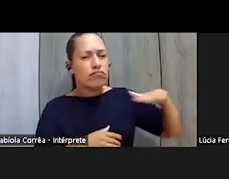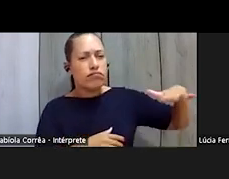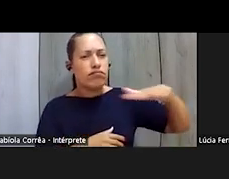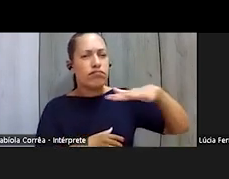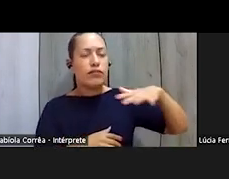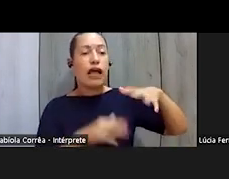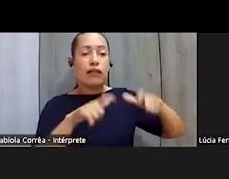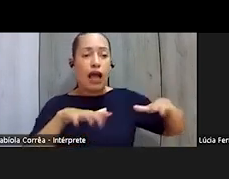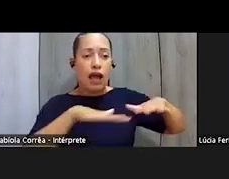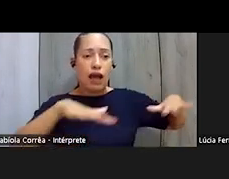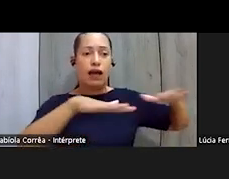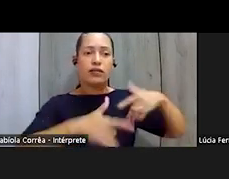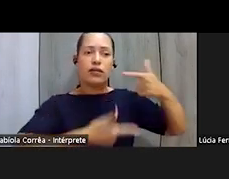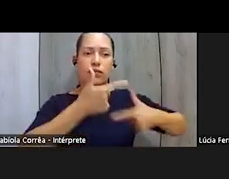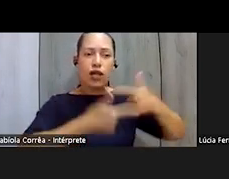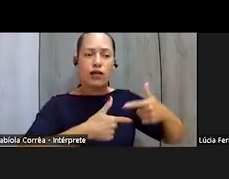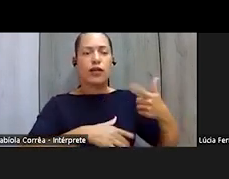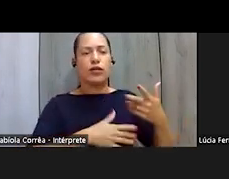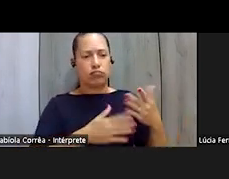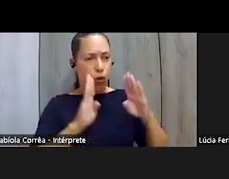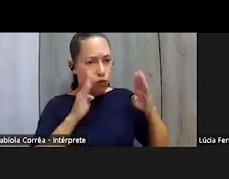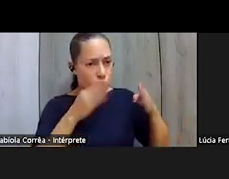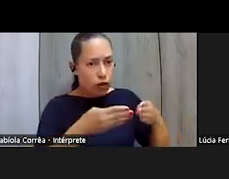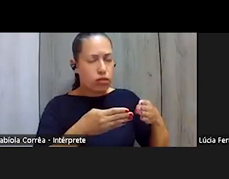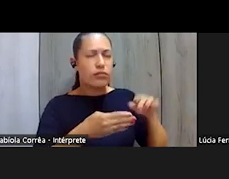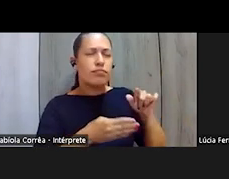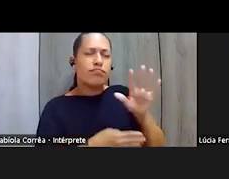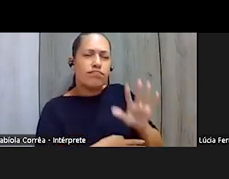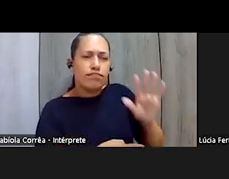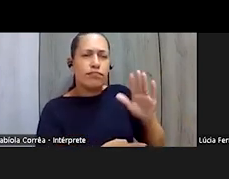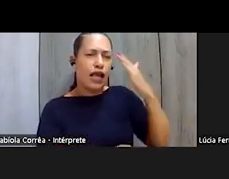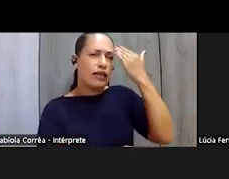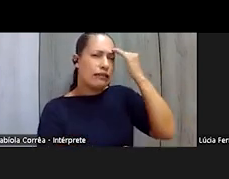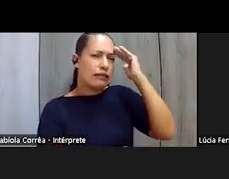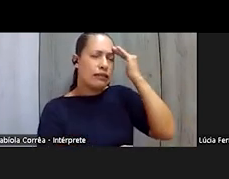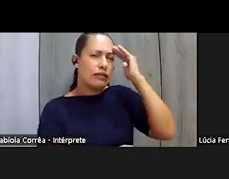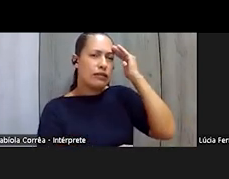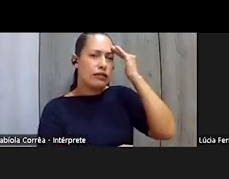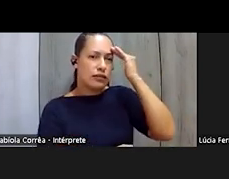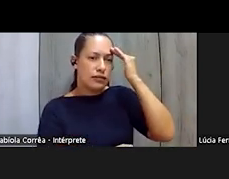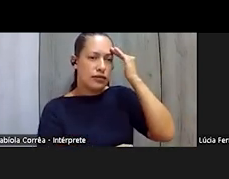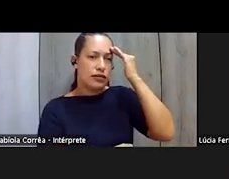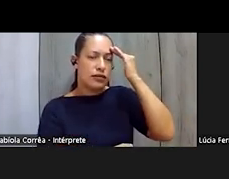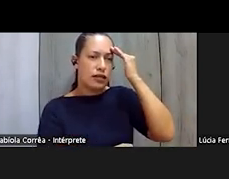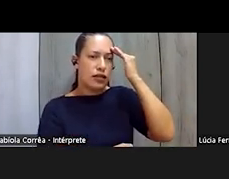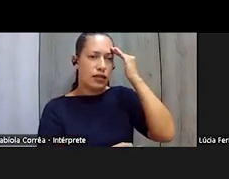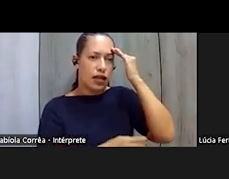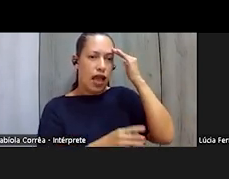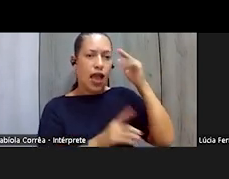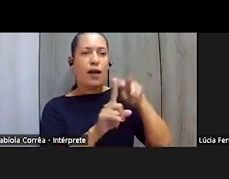trabalhava, ou que eu estava trabalhando, de entender um pouco uma perspectiva